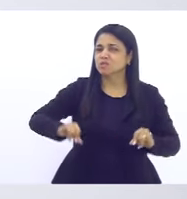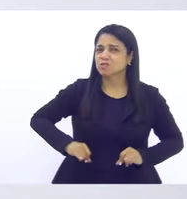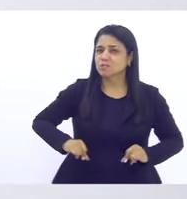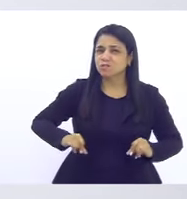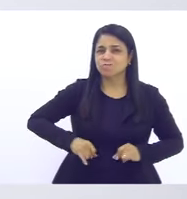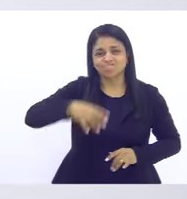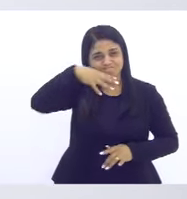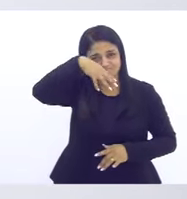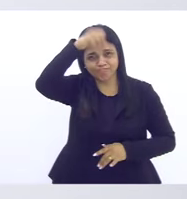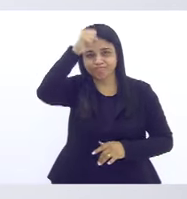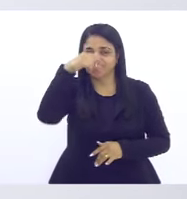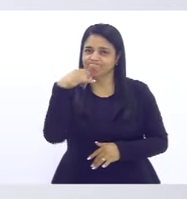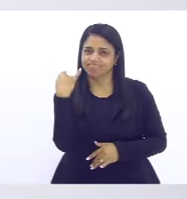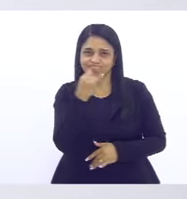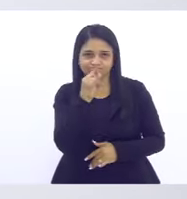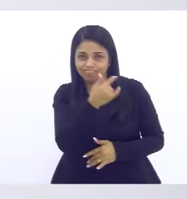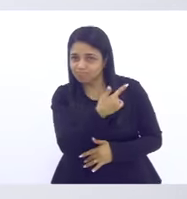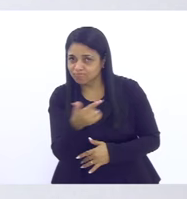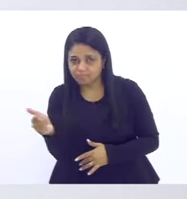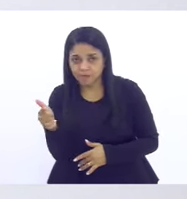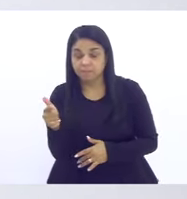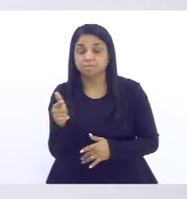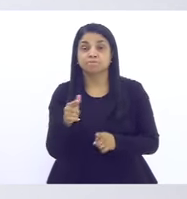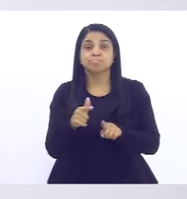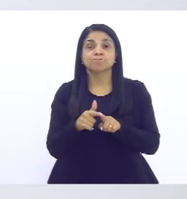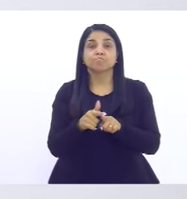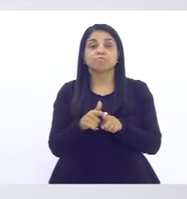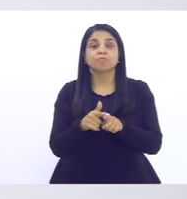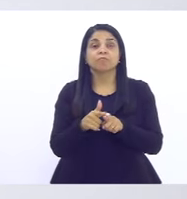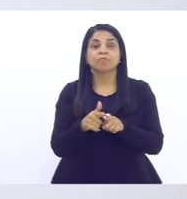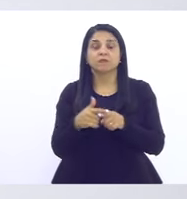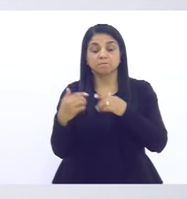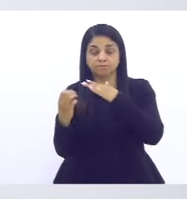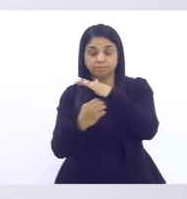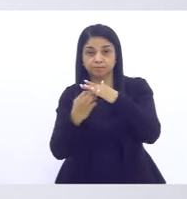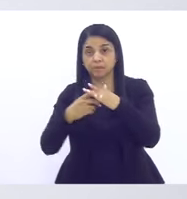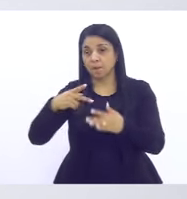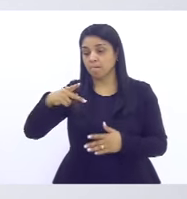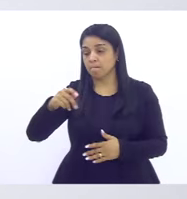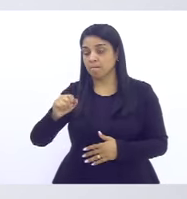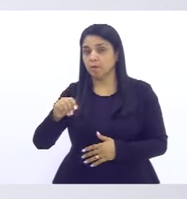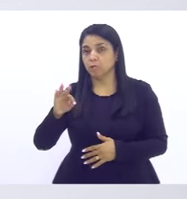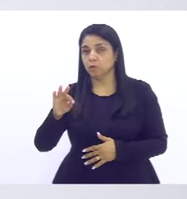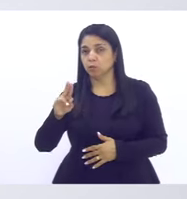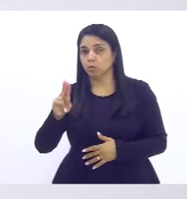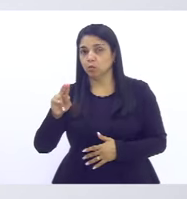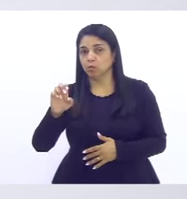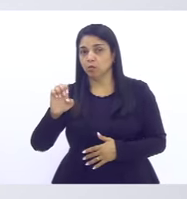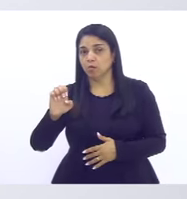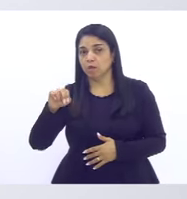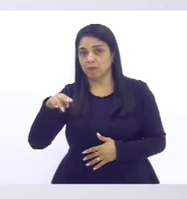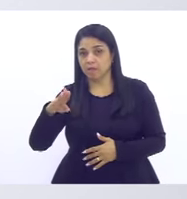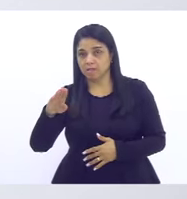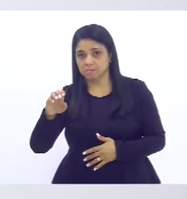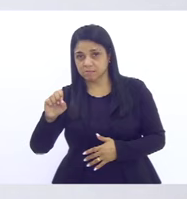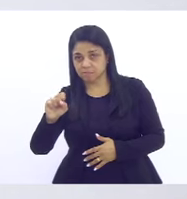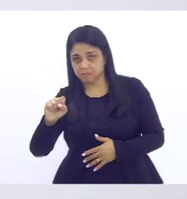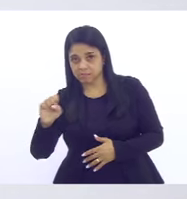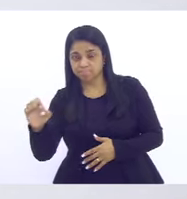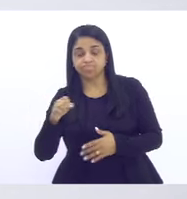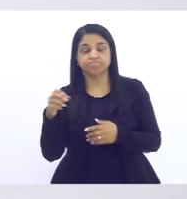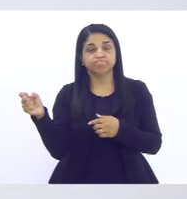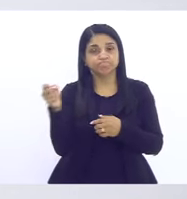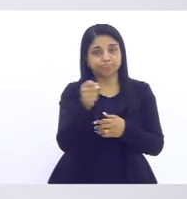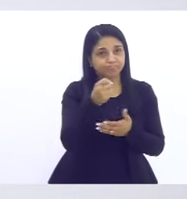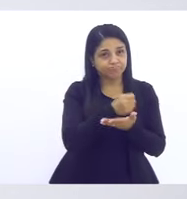noroeste do Estado, onde a gente não consegue ali fazer com que a Companhia Paduense de Papel em Pádua tenha condição de gerar emprego,